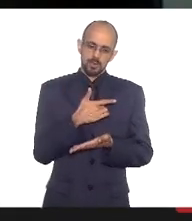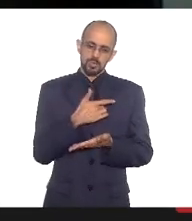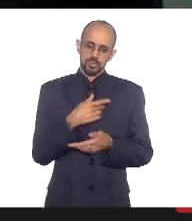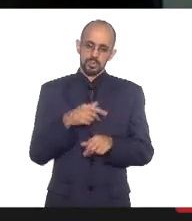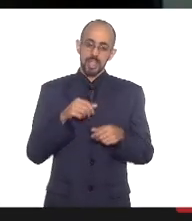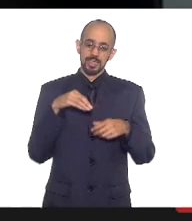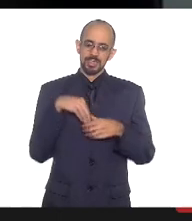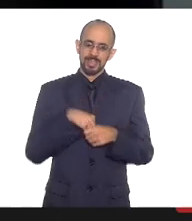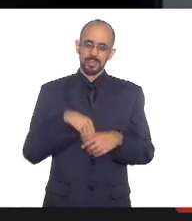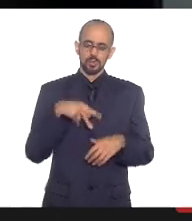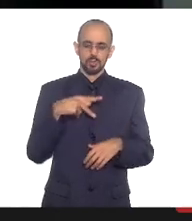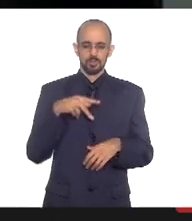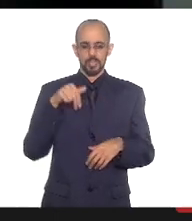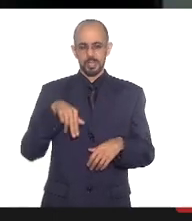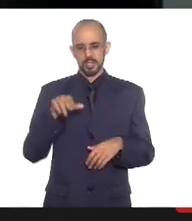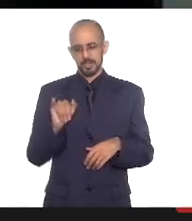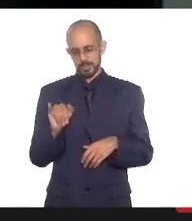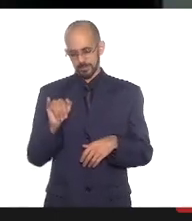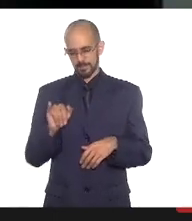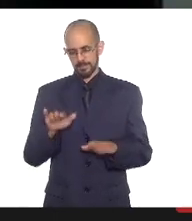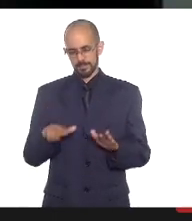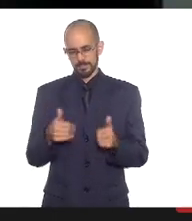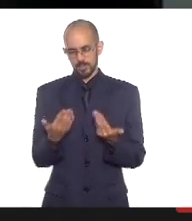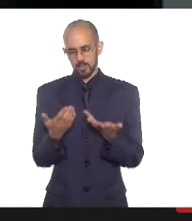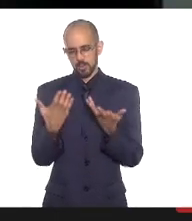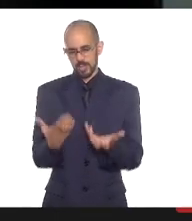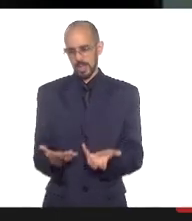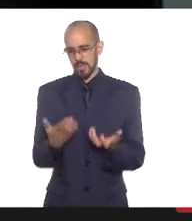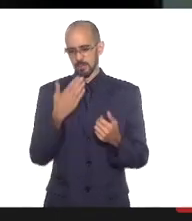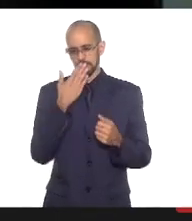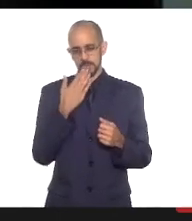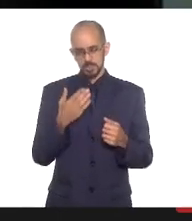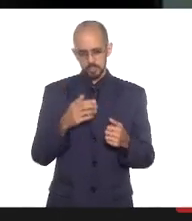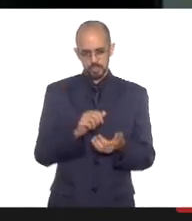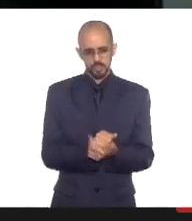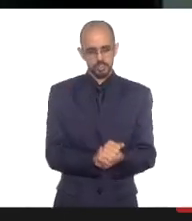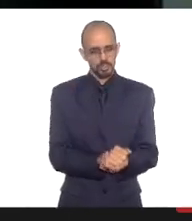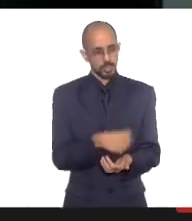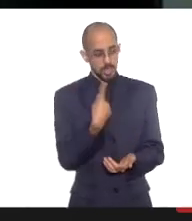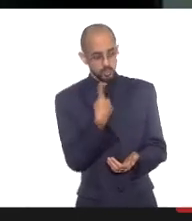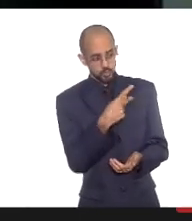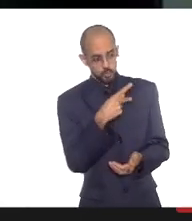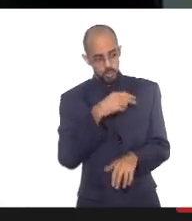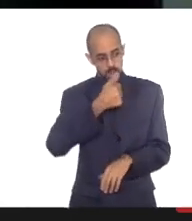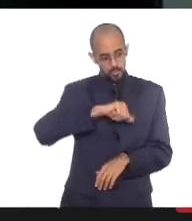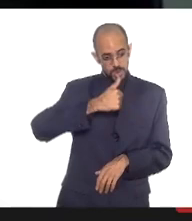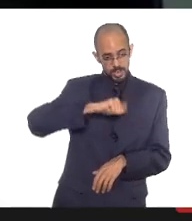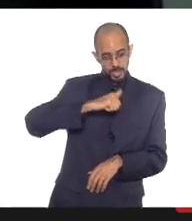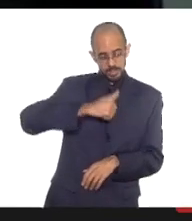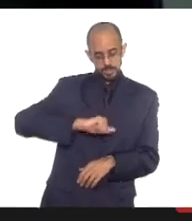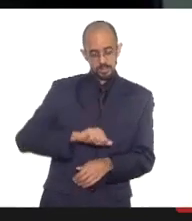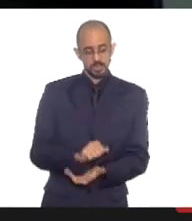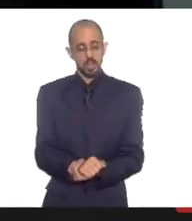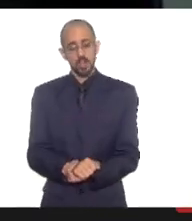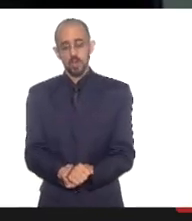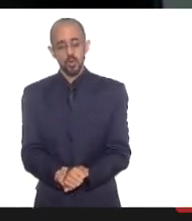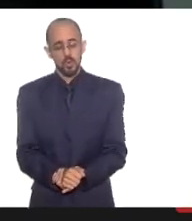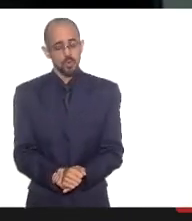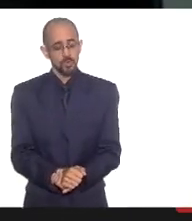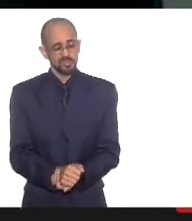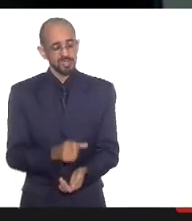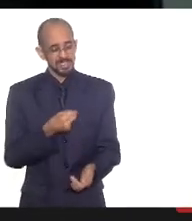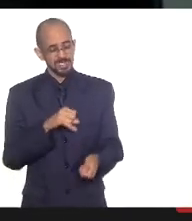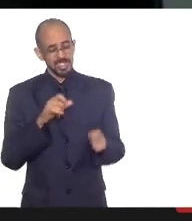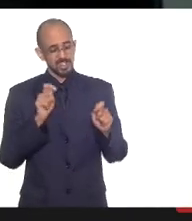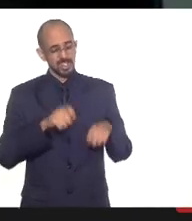plano nacional de imunização tenho que ir assim pedir que nessa sua análise a gente também fosse possível